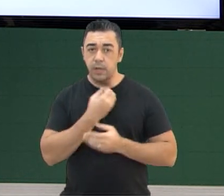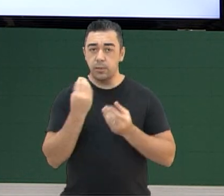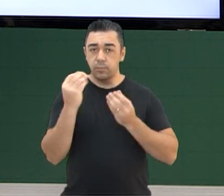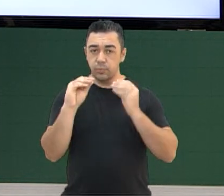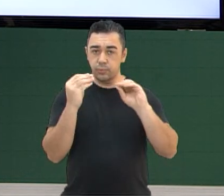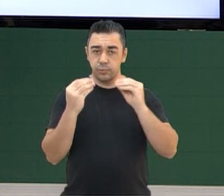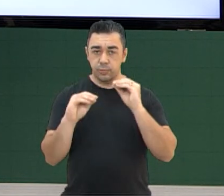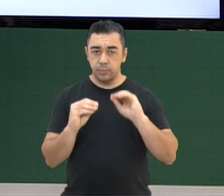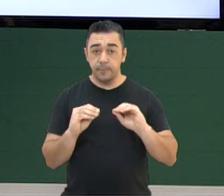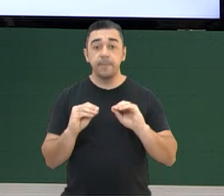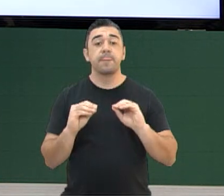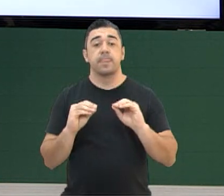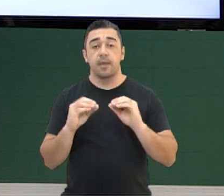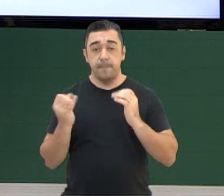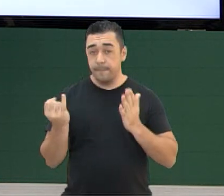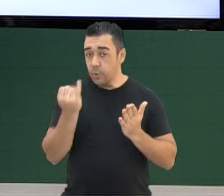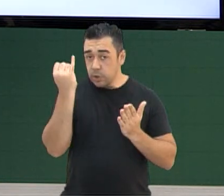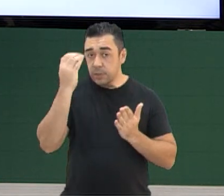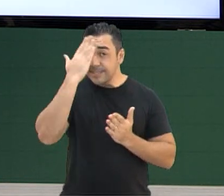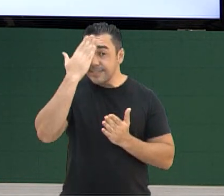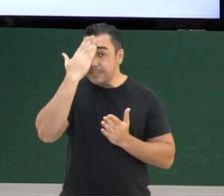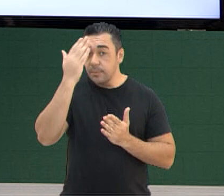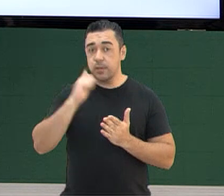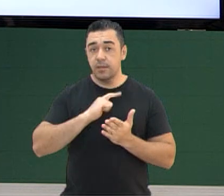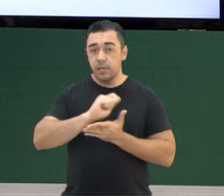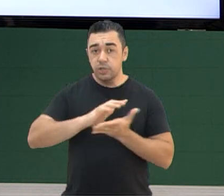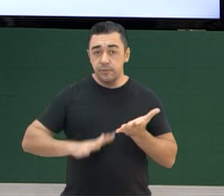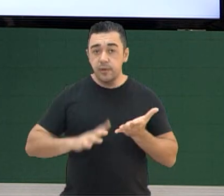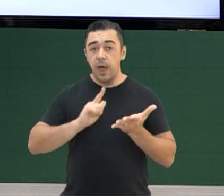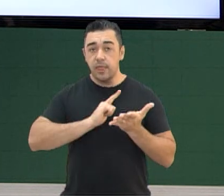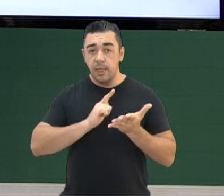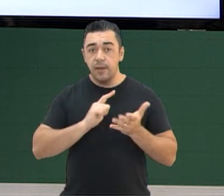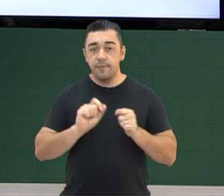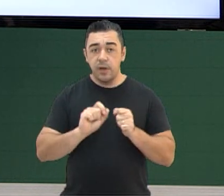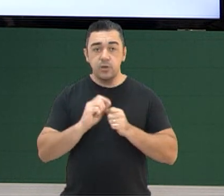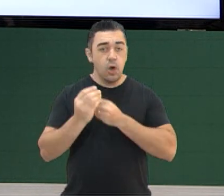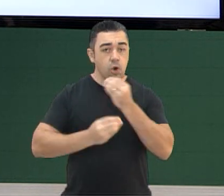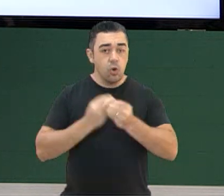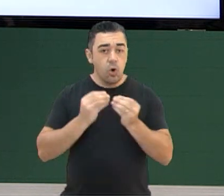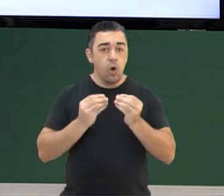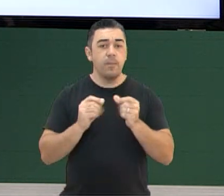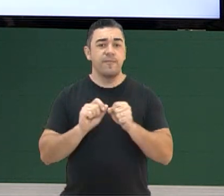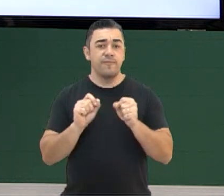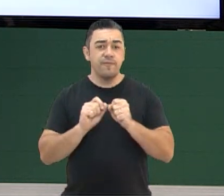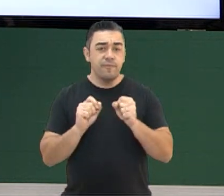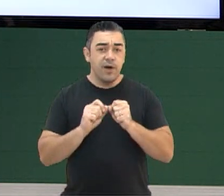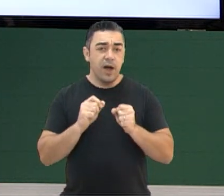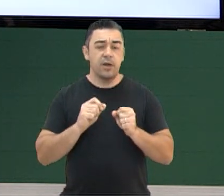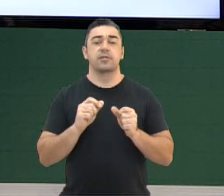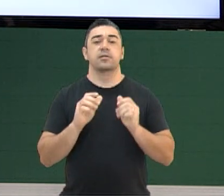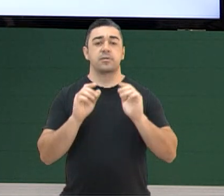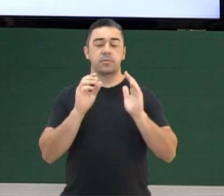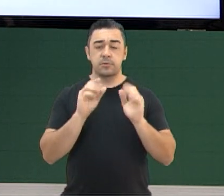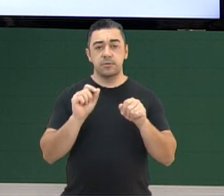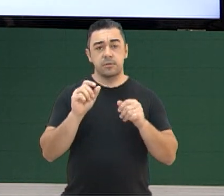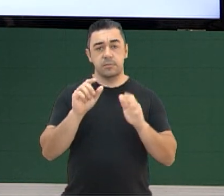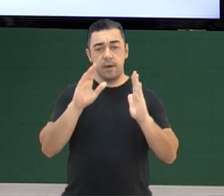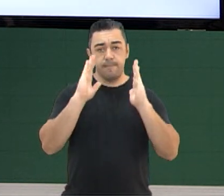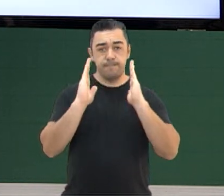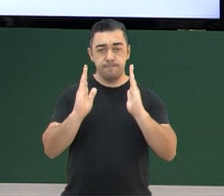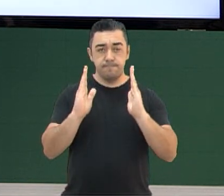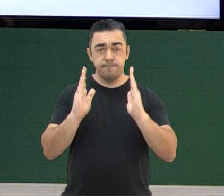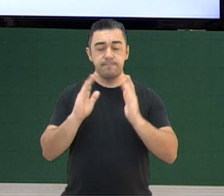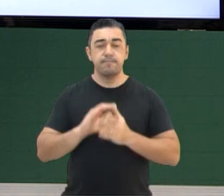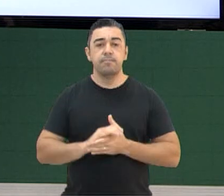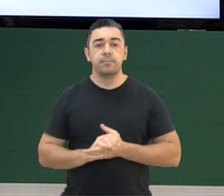é importante porque tem exercícios que trabalham muito essa parte da formação da matriz, tá bom?